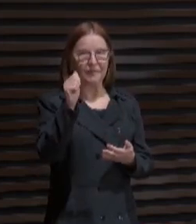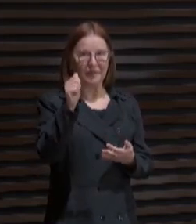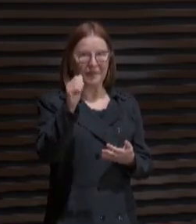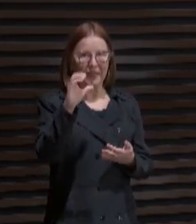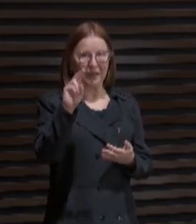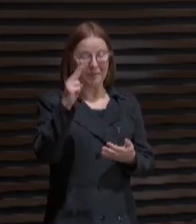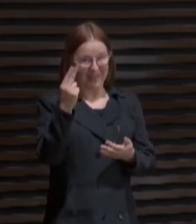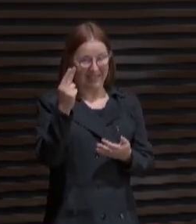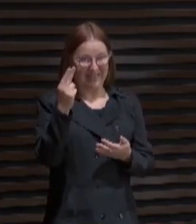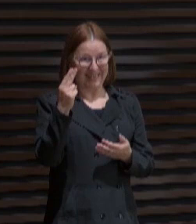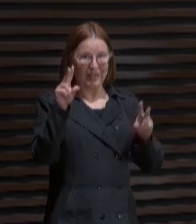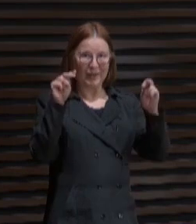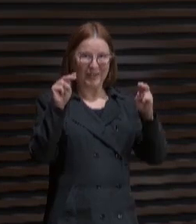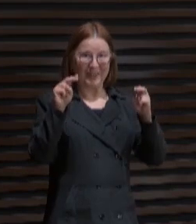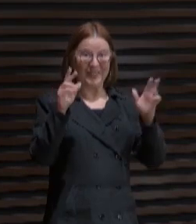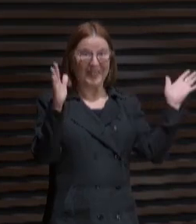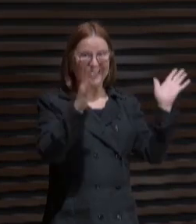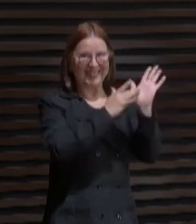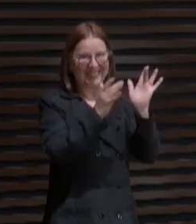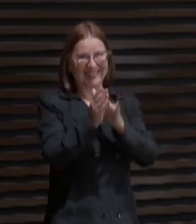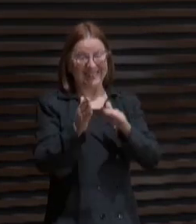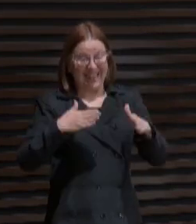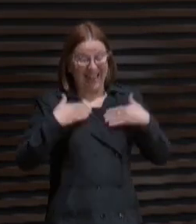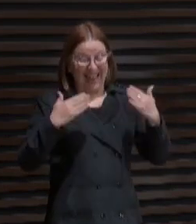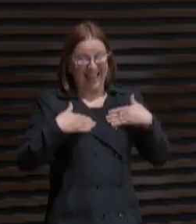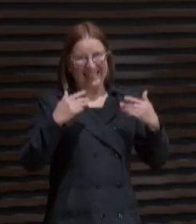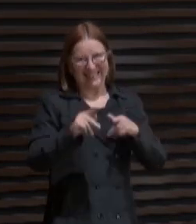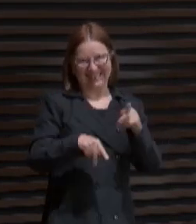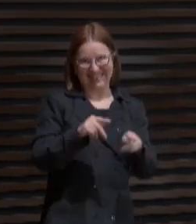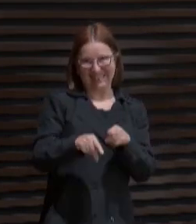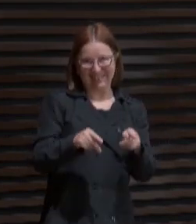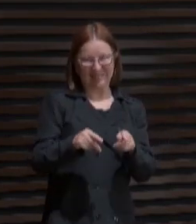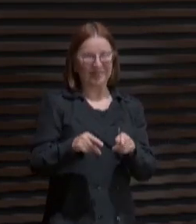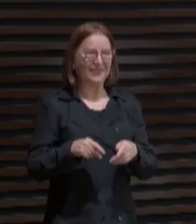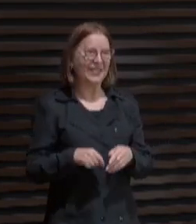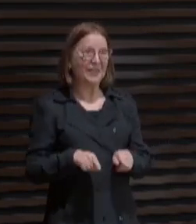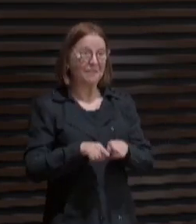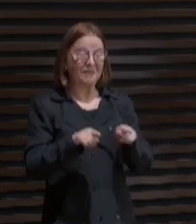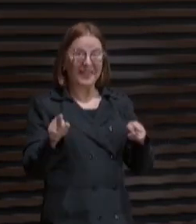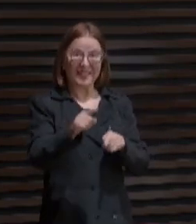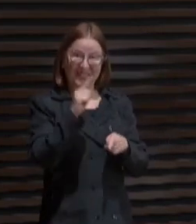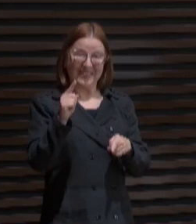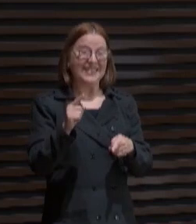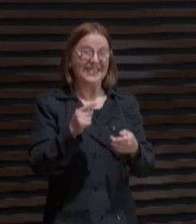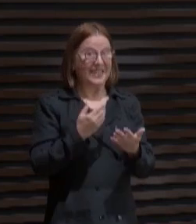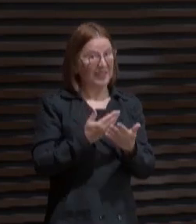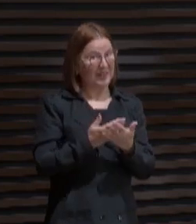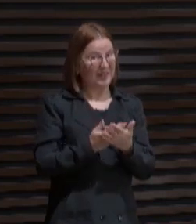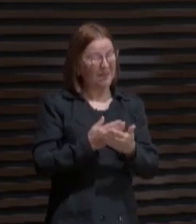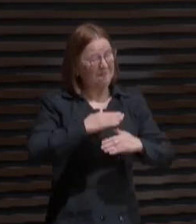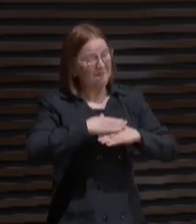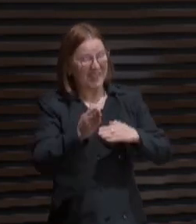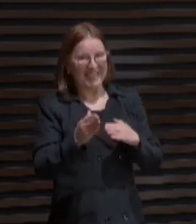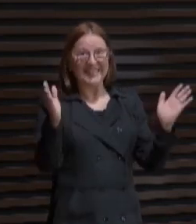Jesus, a alegria dos homens. Mas nós vamos um pouquinho mais adiante hoje. Jesus,